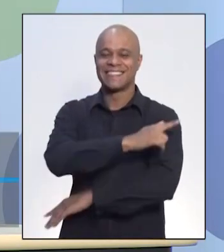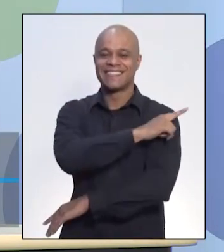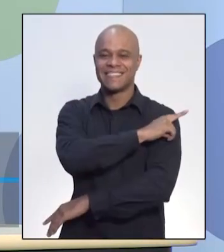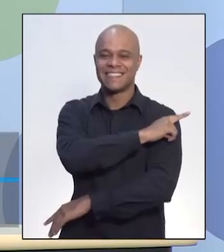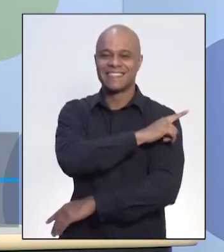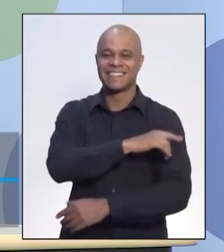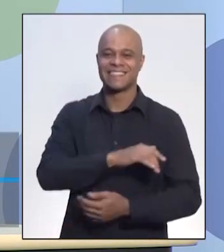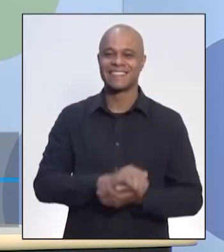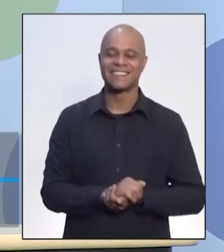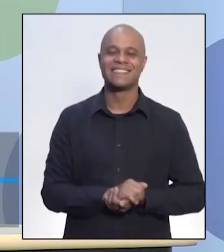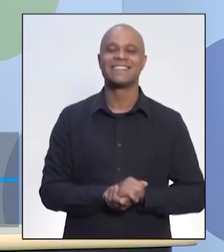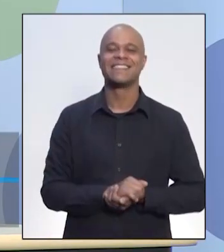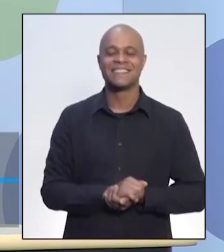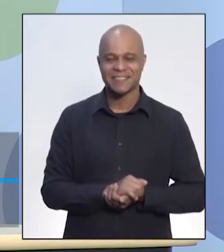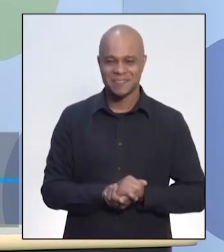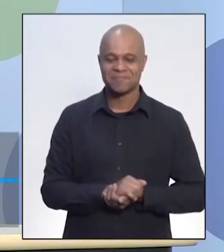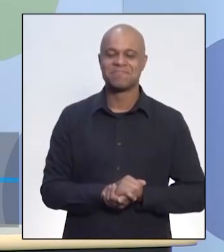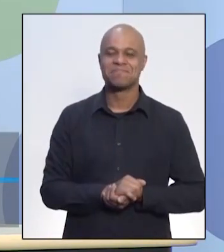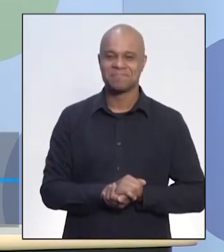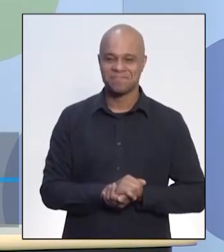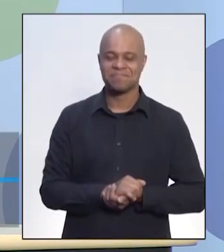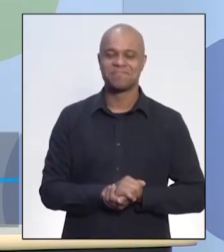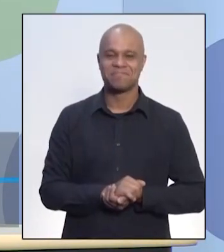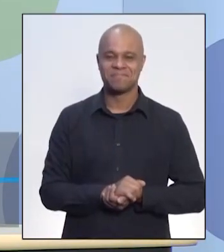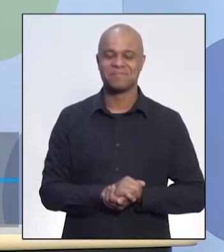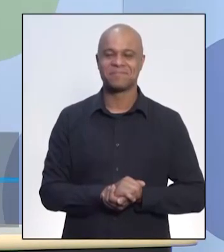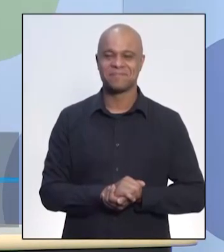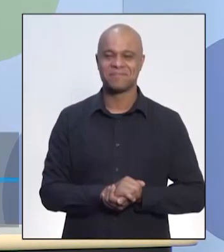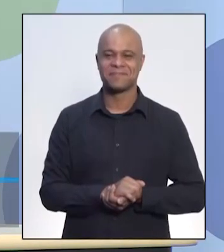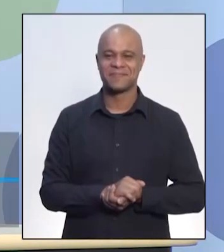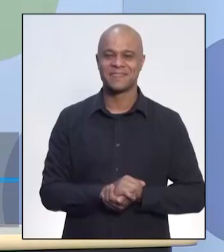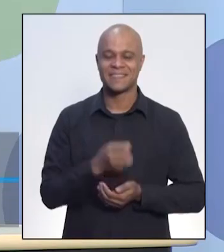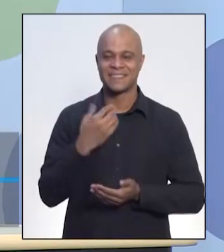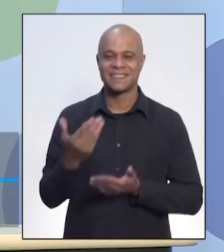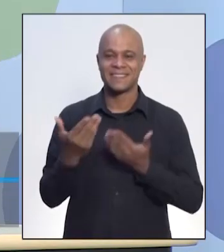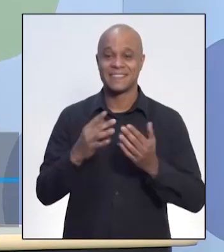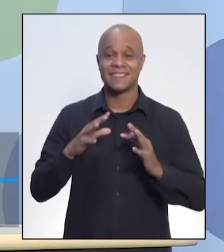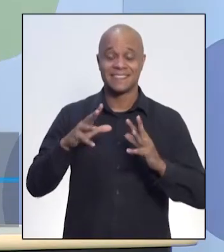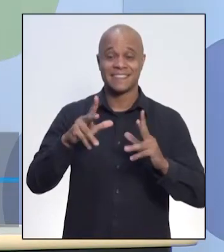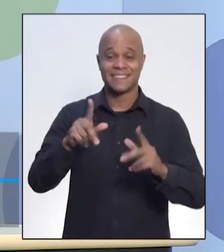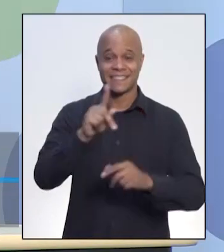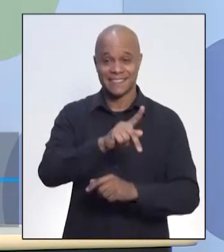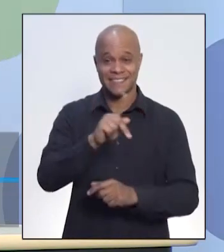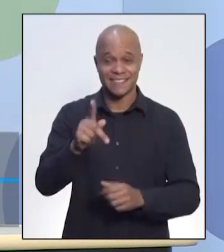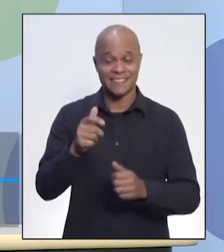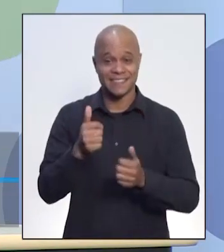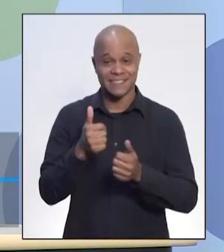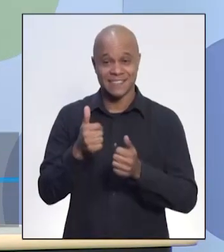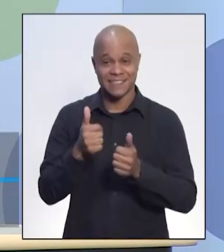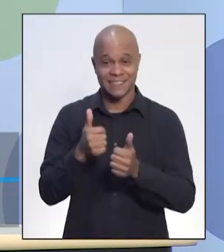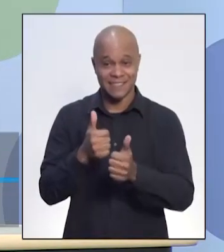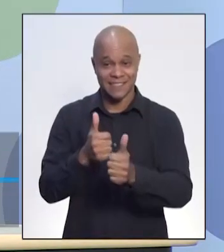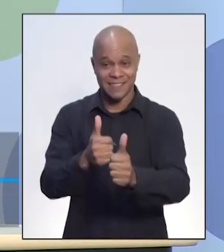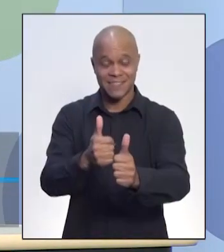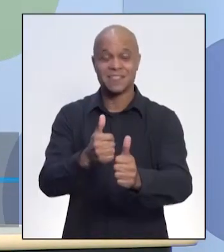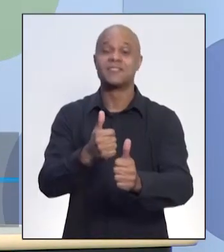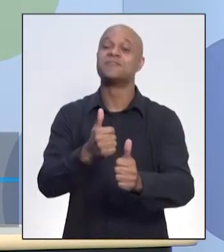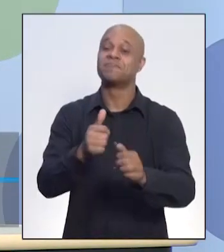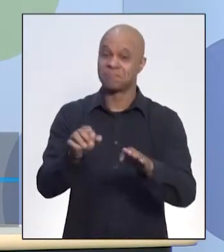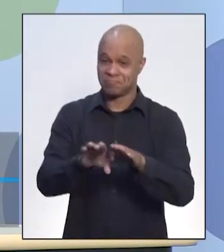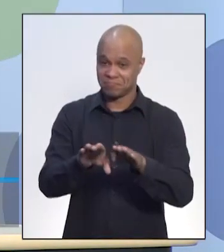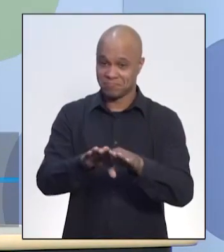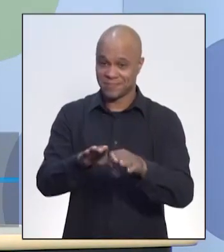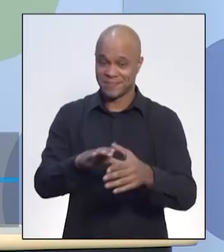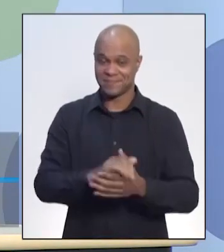ensino médio. Sejam todos bem-vindos. E os professores que acostumam nos acompanhar também, sejam todos